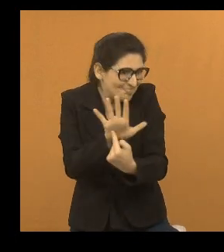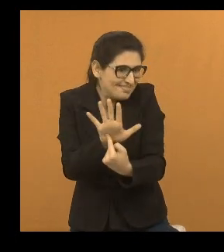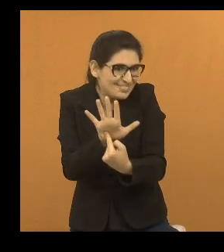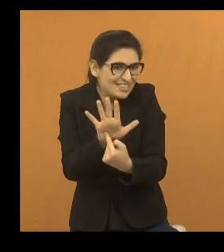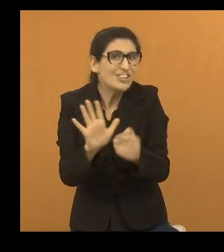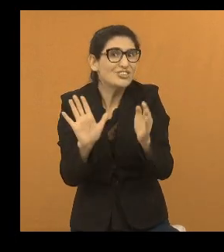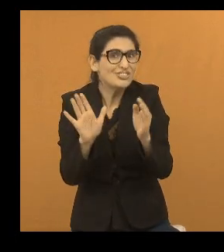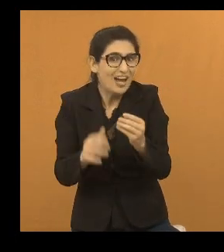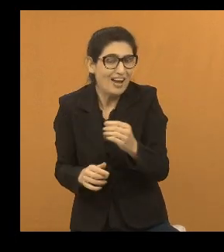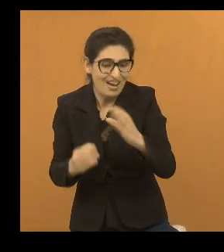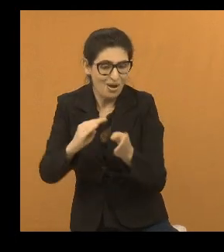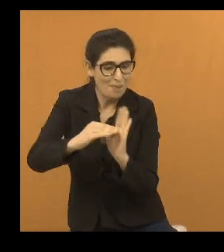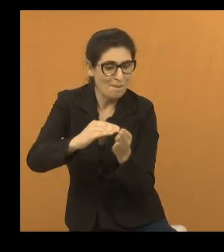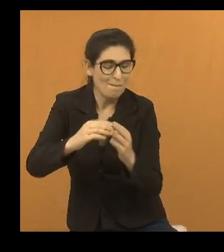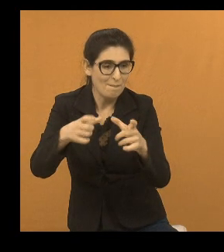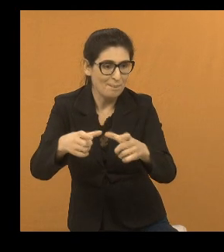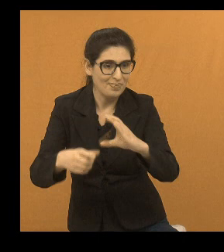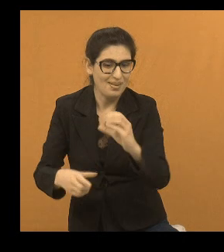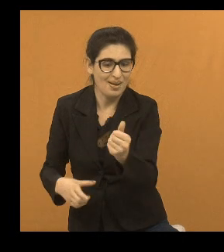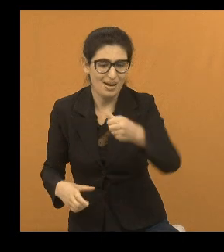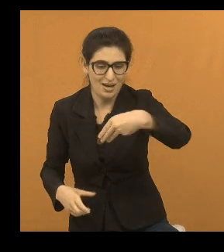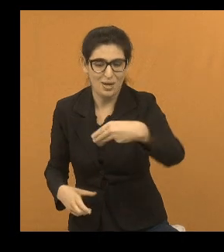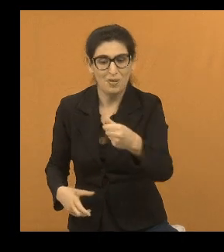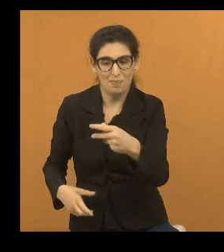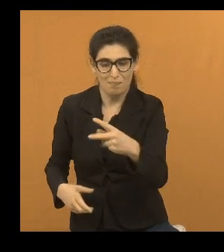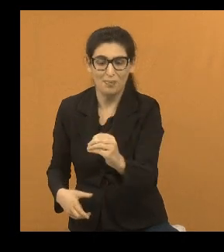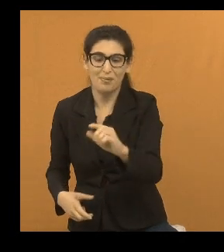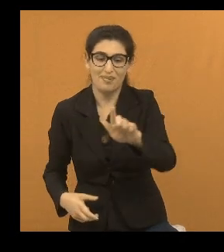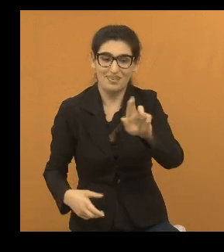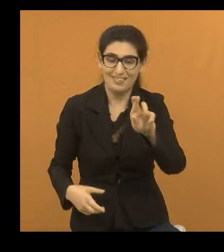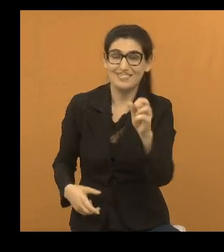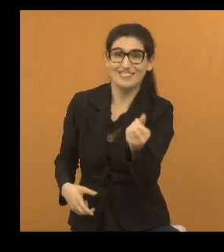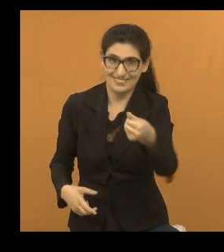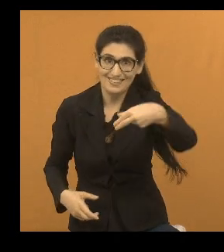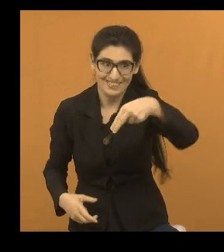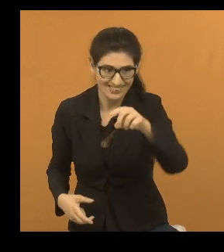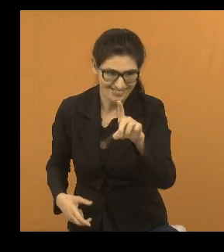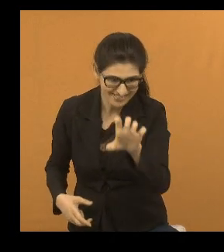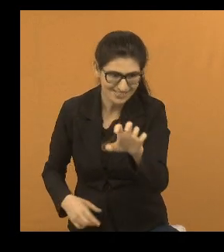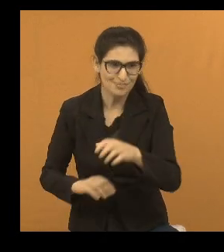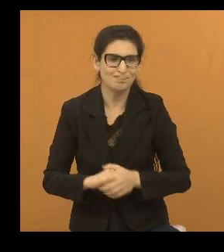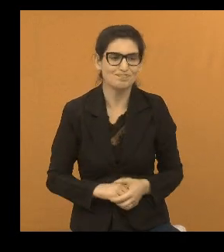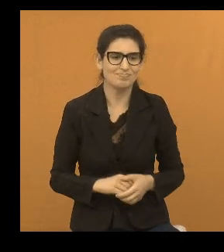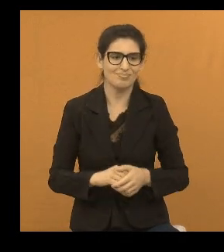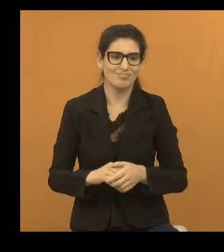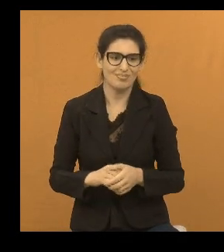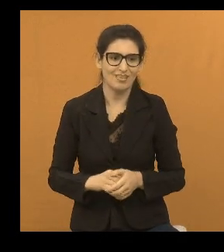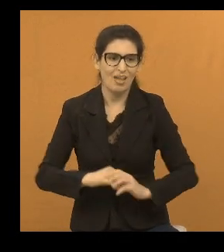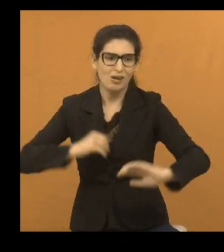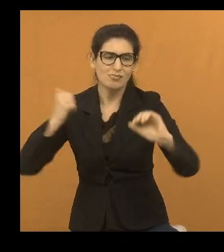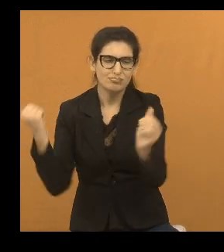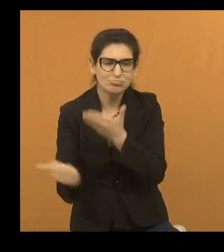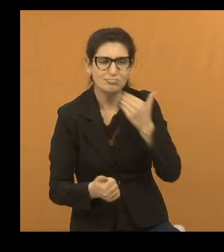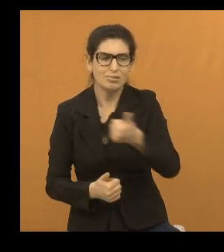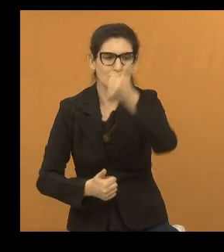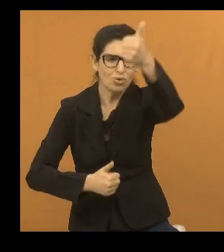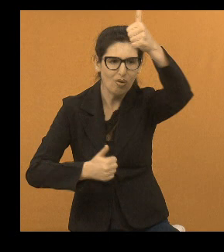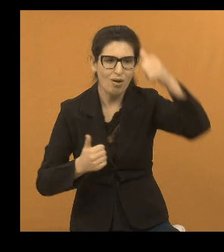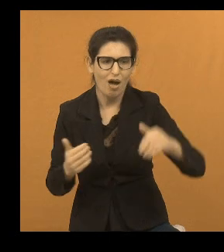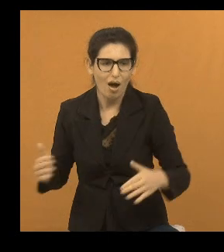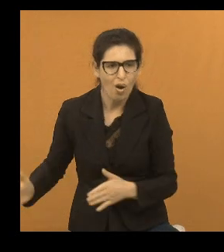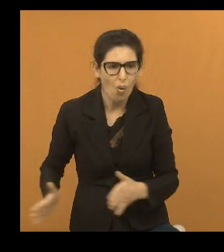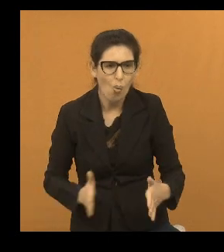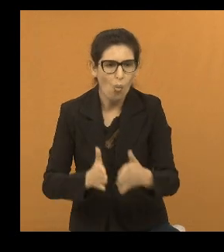execução. O próximo é a revitalização da Orla do Rio Paraíba do Sul. Então,